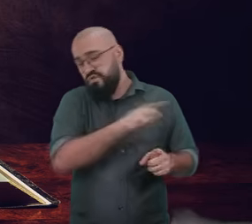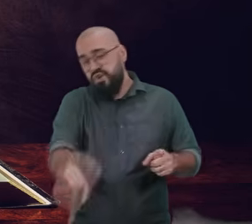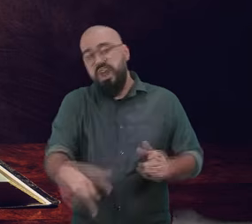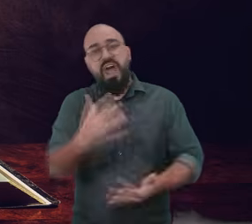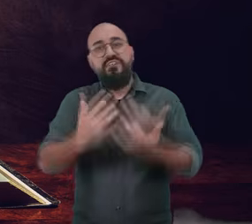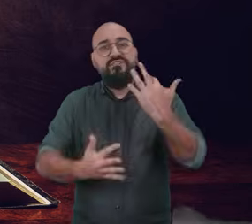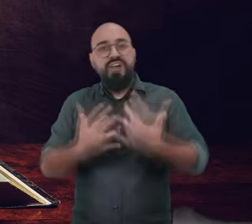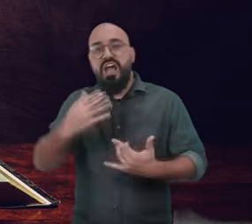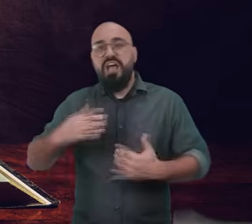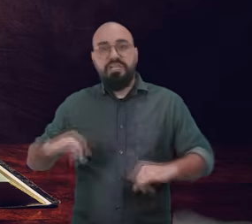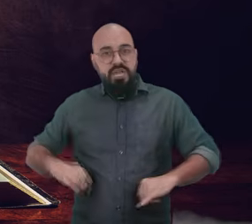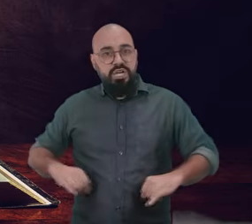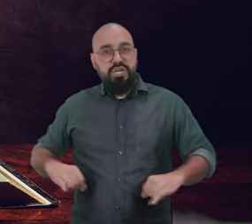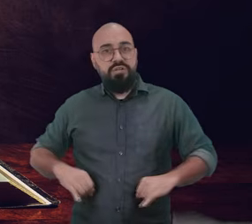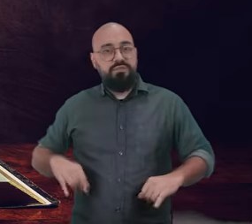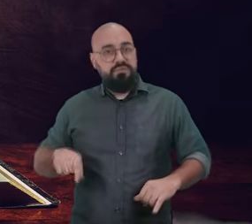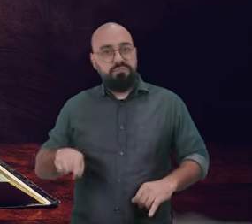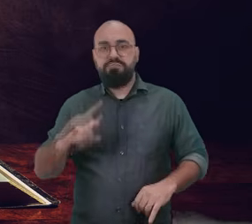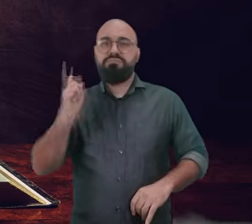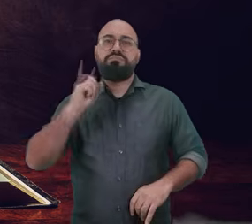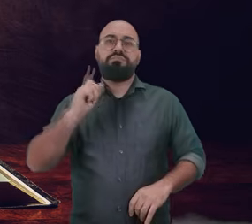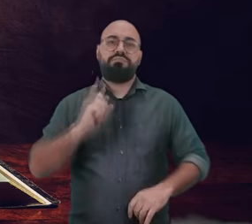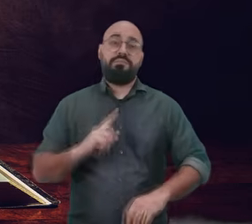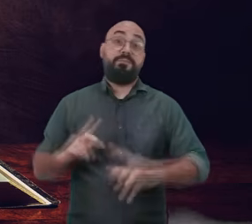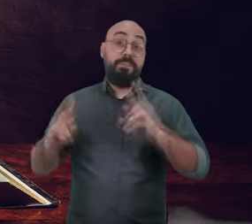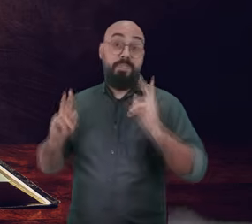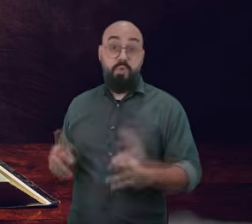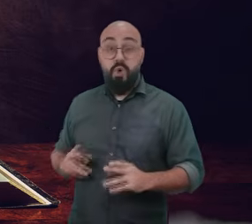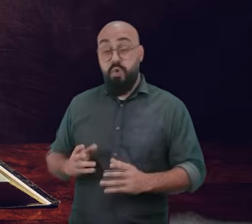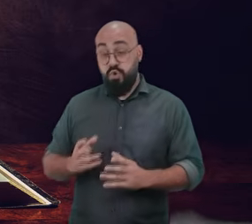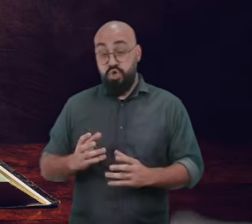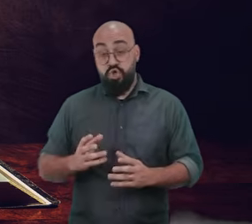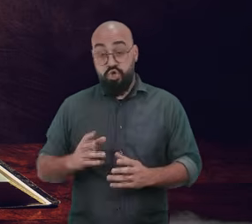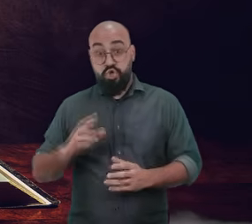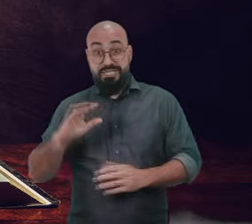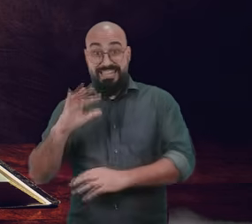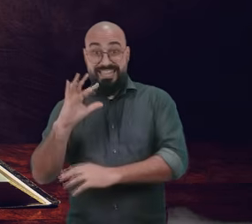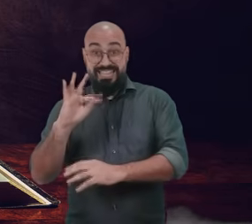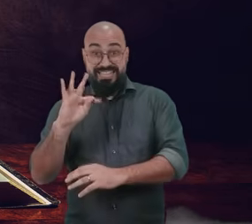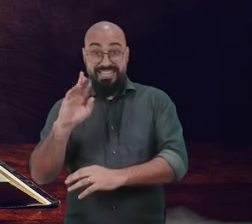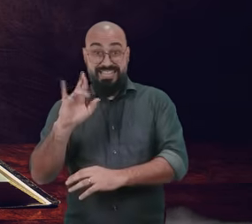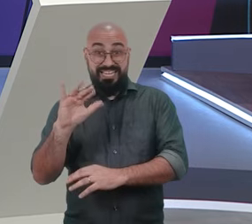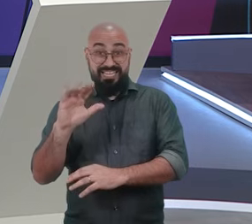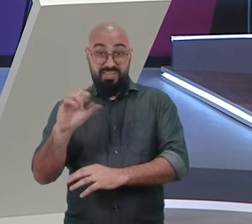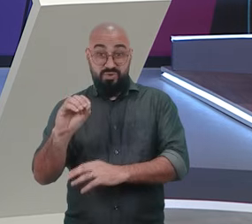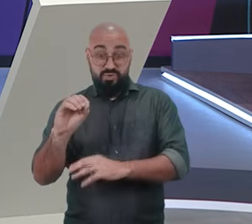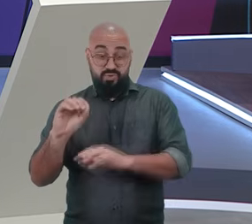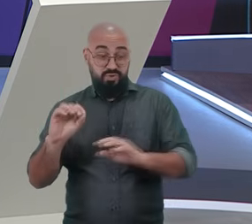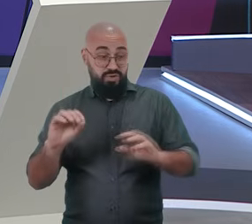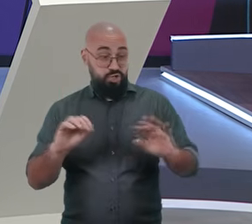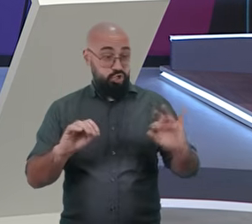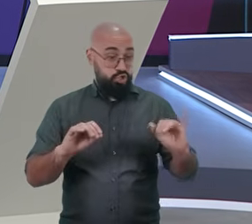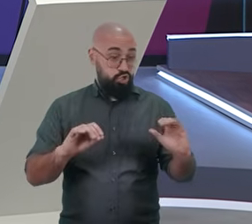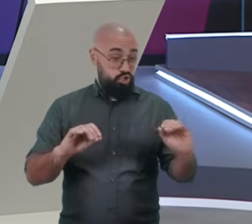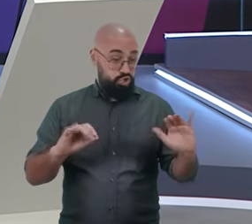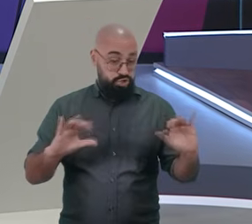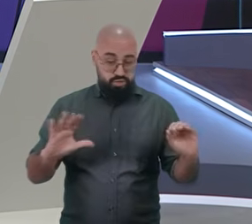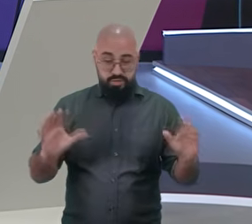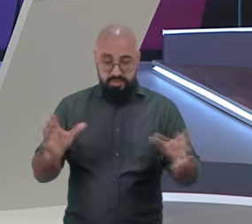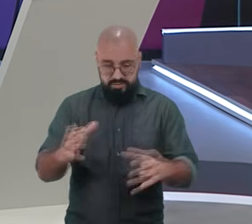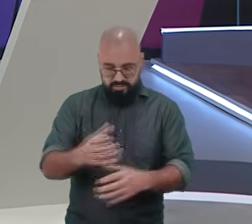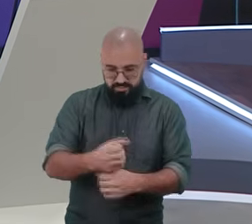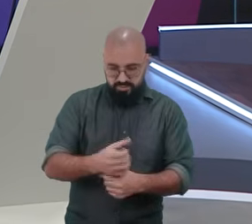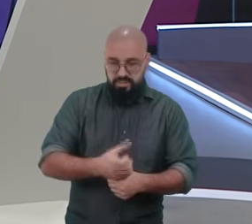assim: pois assim como o joio é colhido e jogado no fogo, assim será no fim dos tempos. Quando então as pessoas